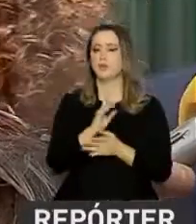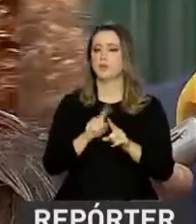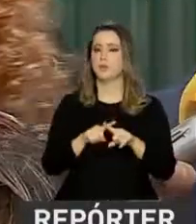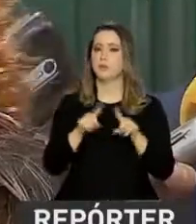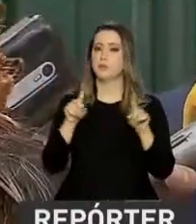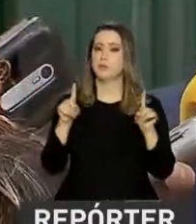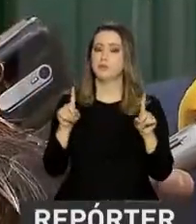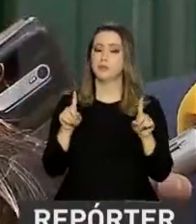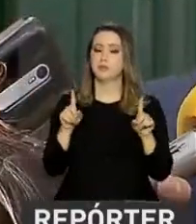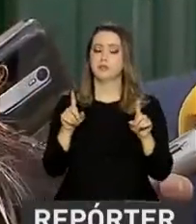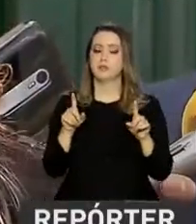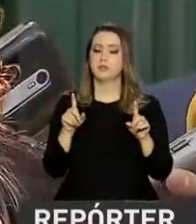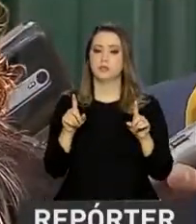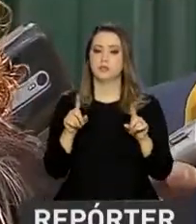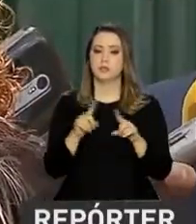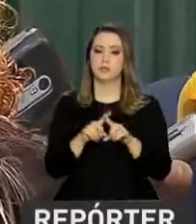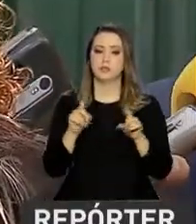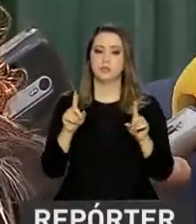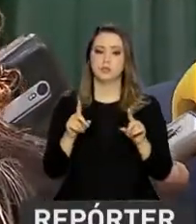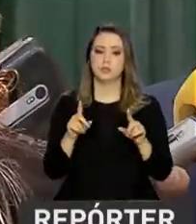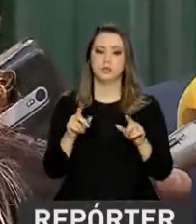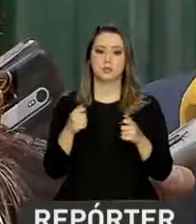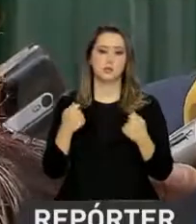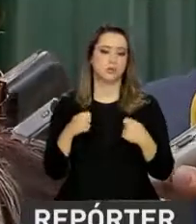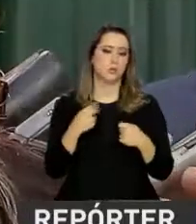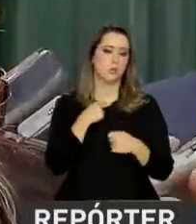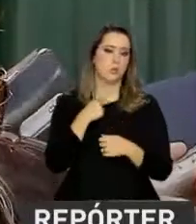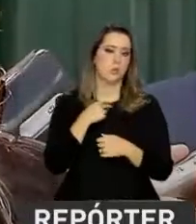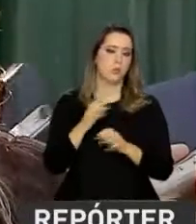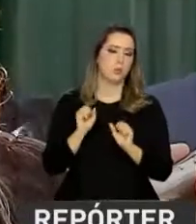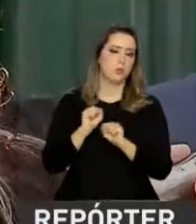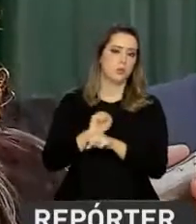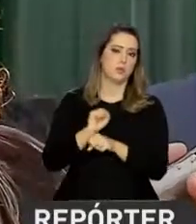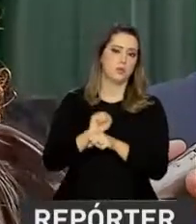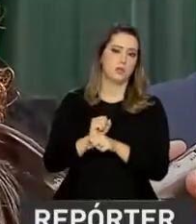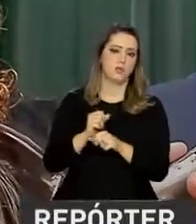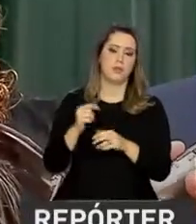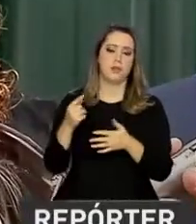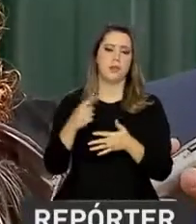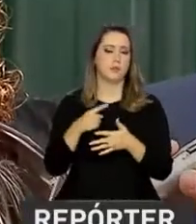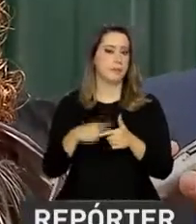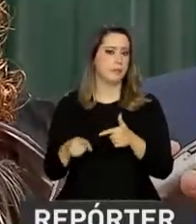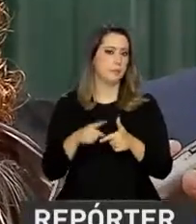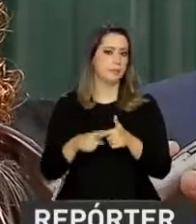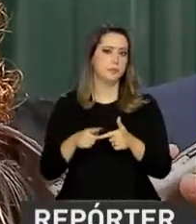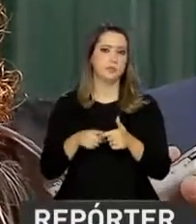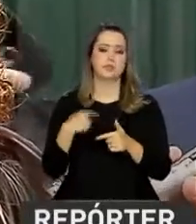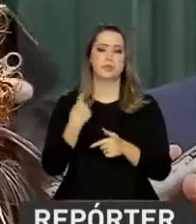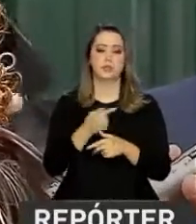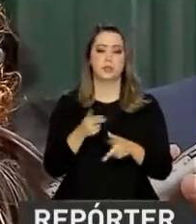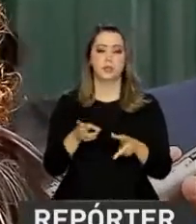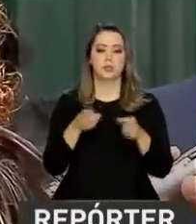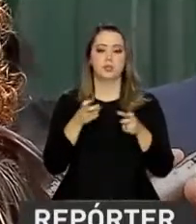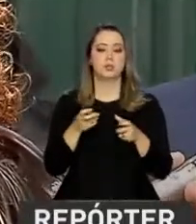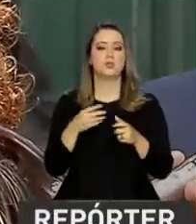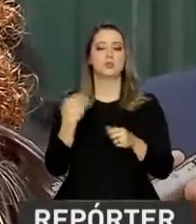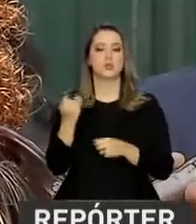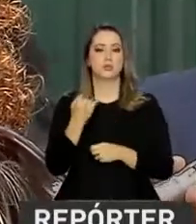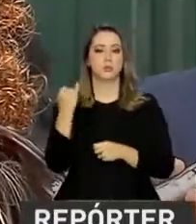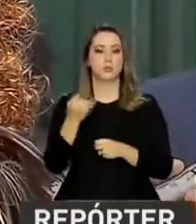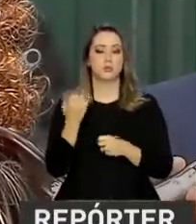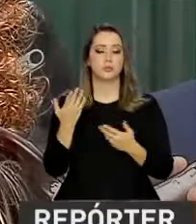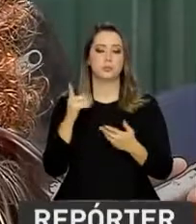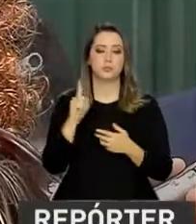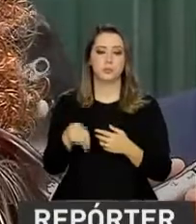não ande digamos não deixe de ser presente aquelas questões que nós consideramos como pilares dessa forma